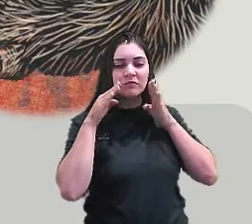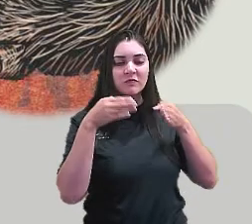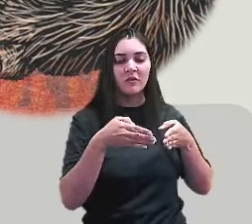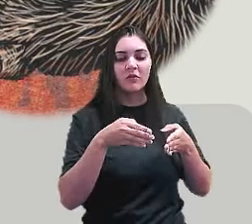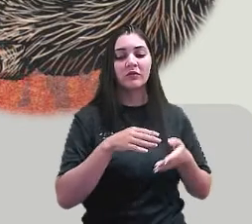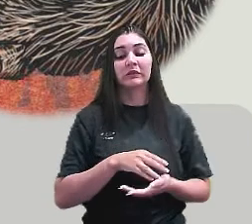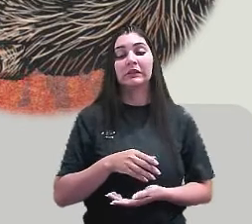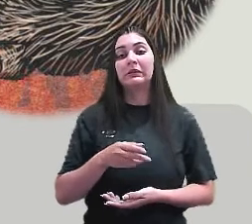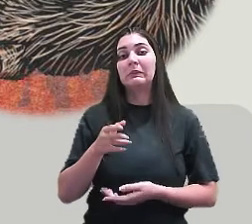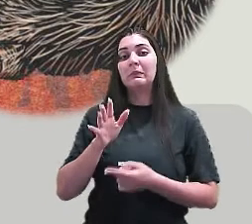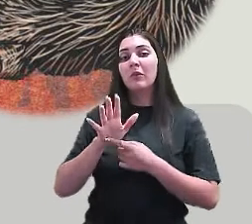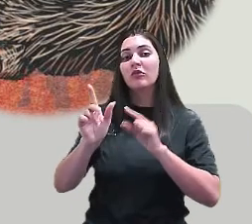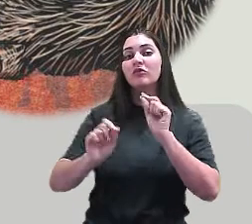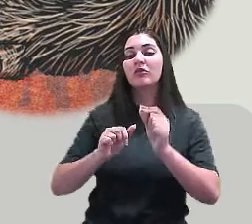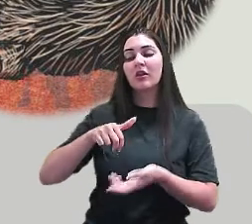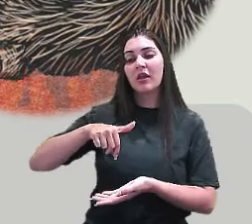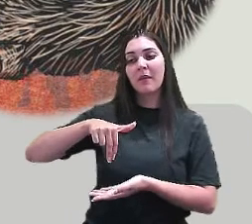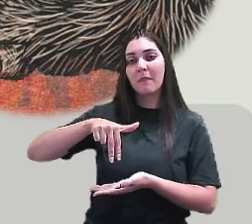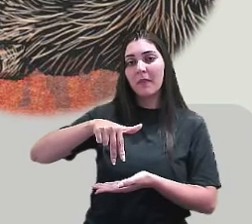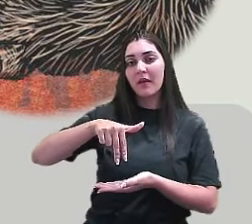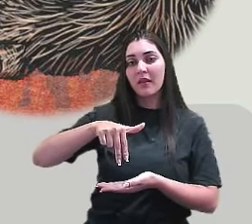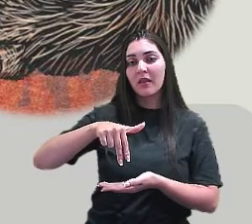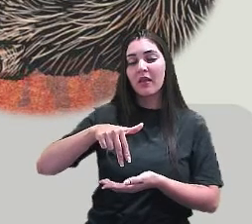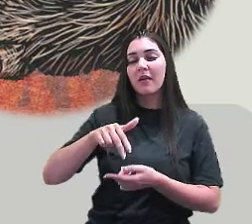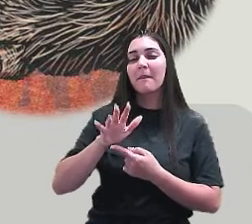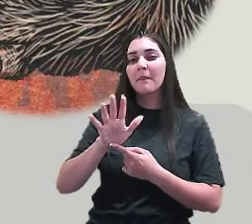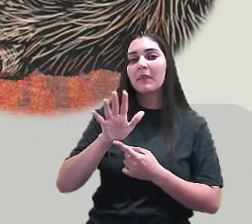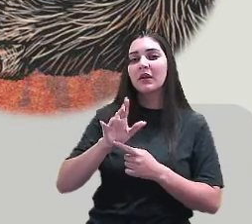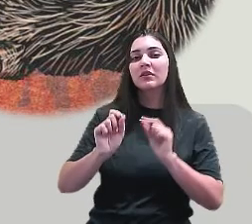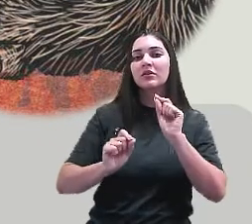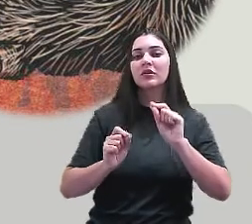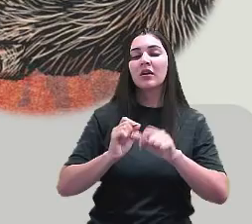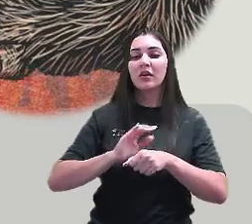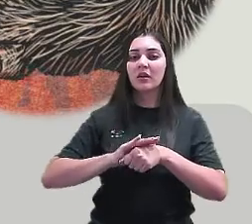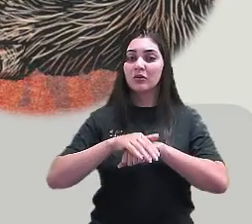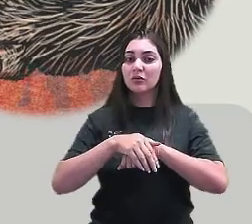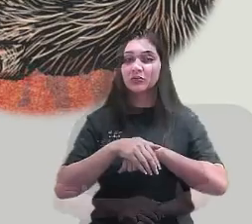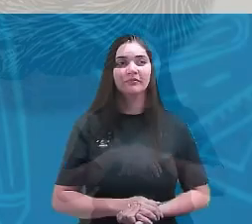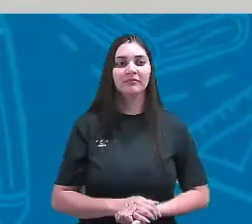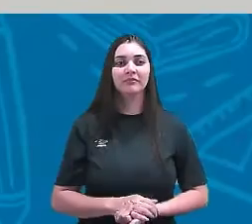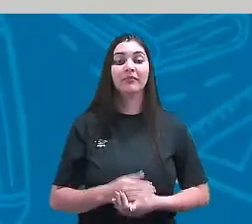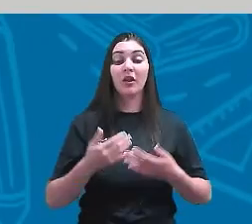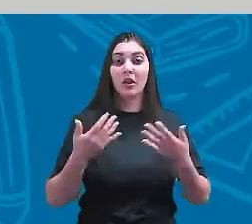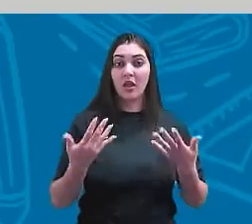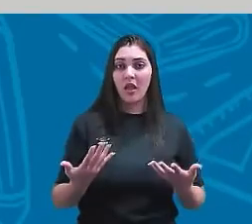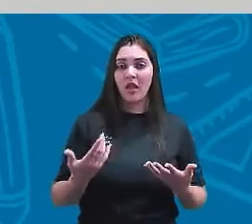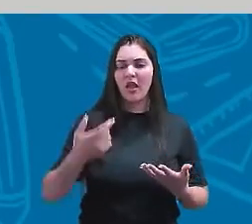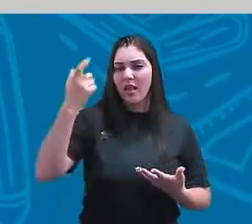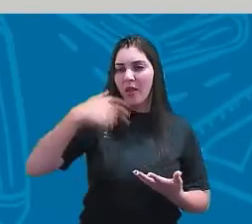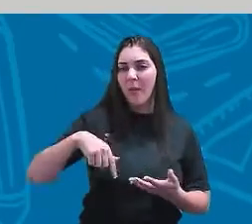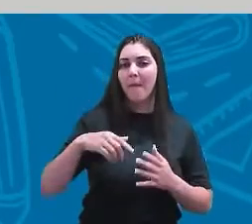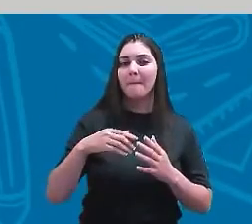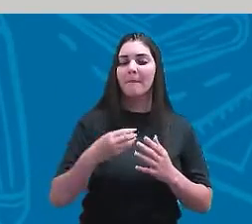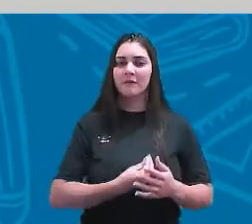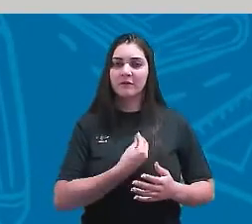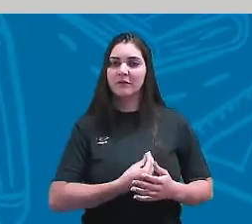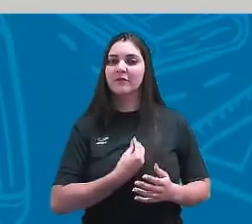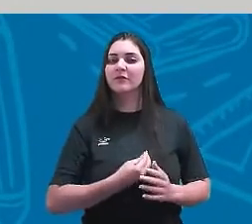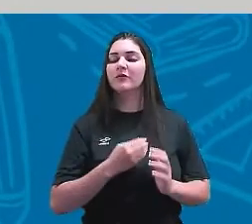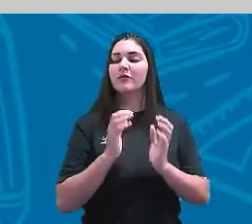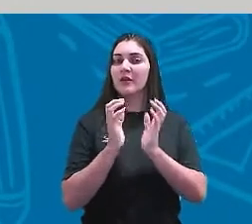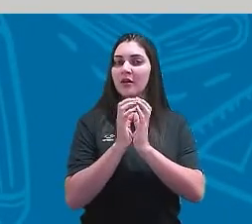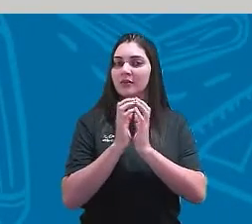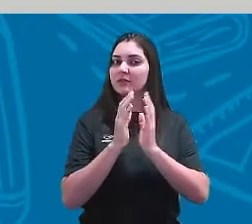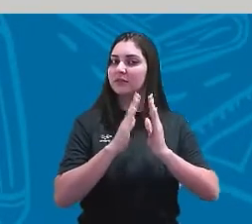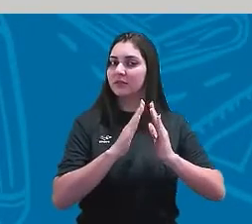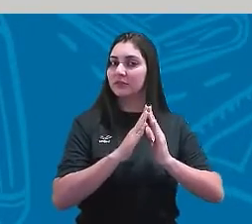lenda que a perna cabeluda aparece à noite e não cansava de correr atrás de suas vítimas. Gente, eu sou de Recife, então muito se ouve-se